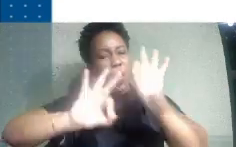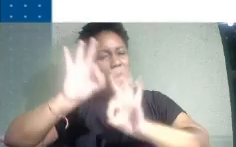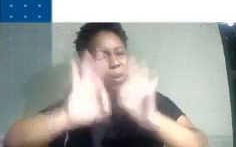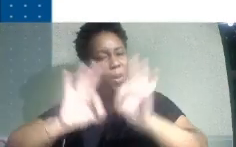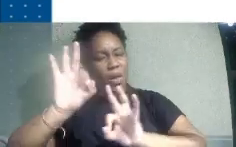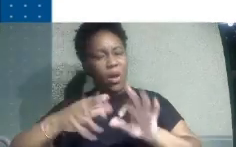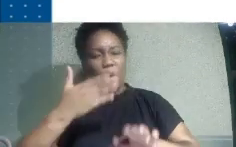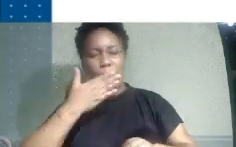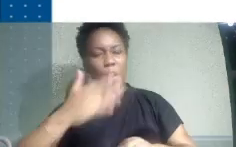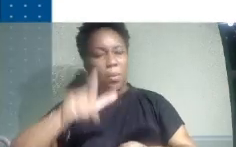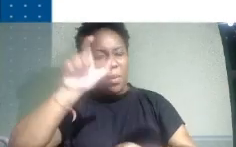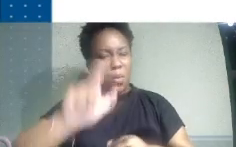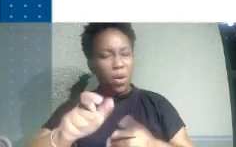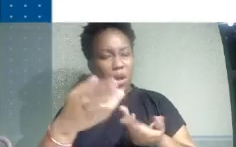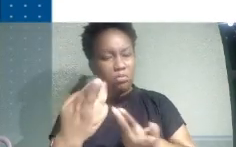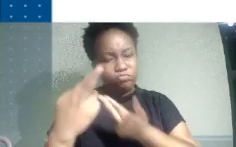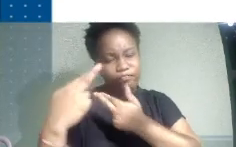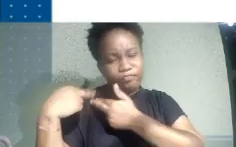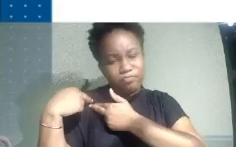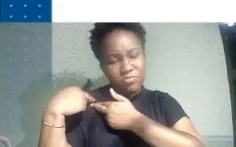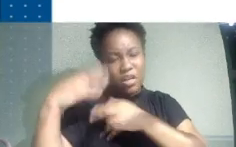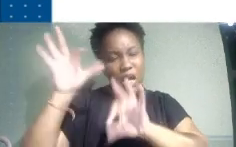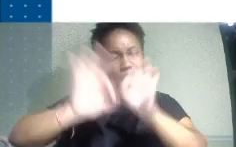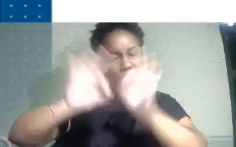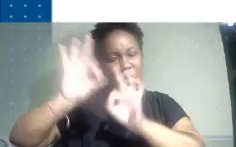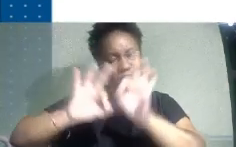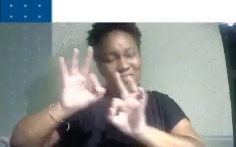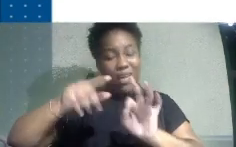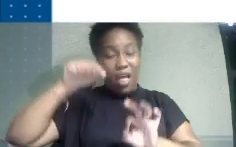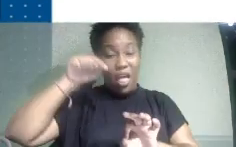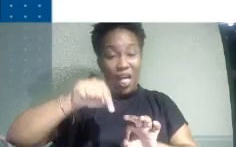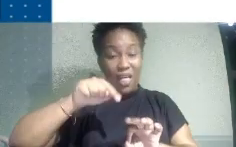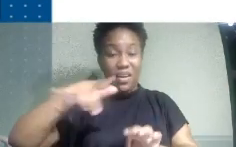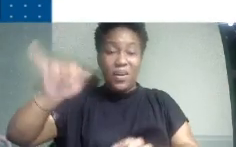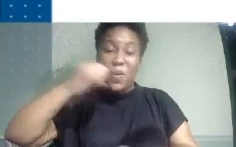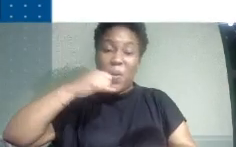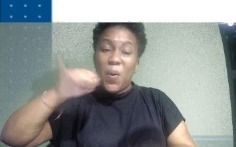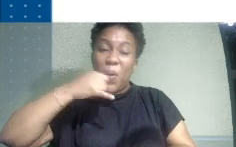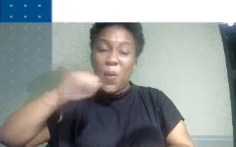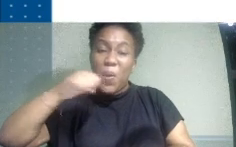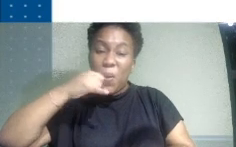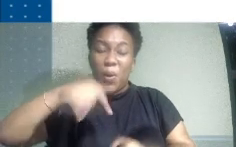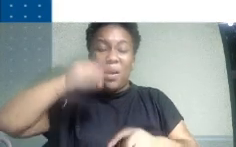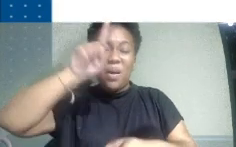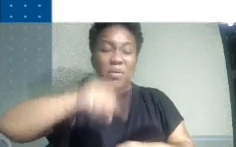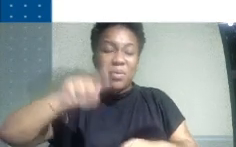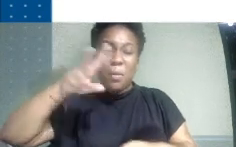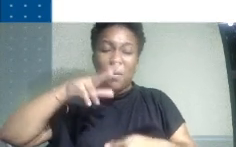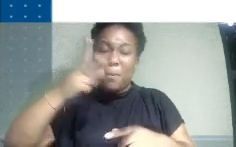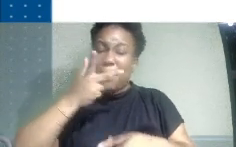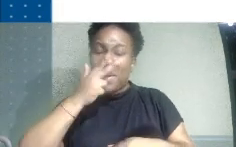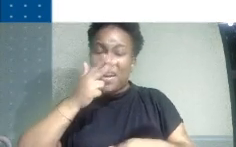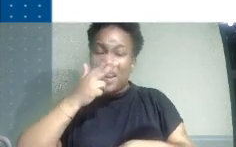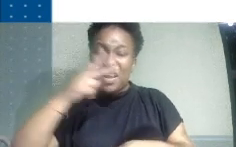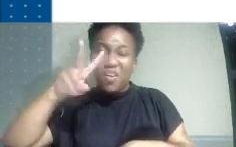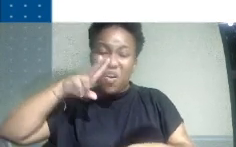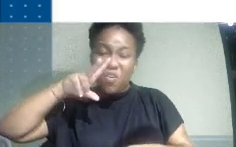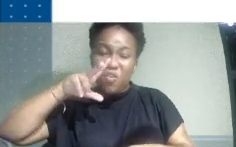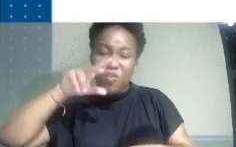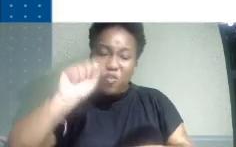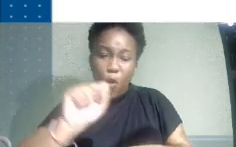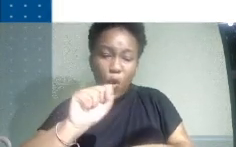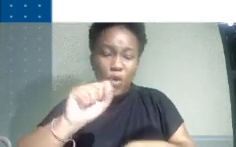responsável por garantir esse fluxo ordenado? A tensão elétrica. Ela é como se fosse uma força que empurra e organiza